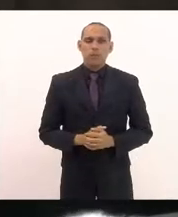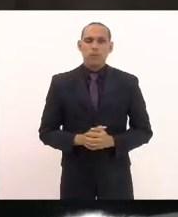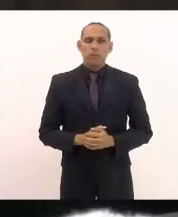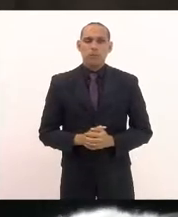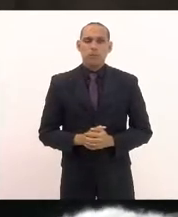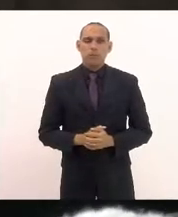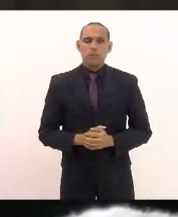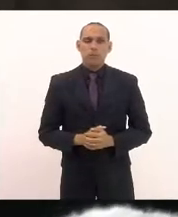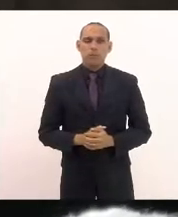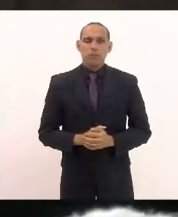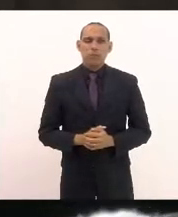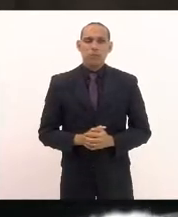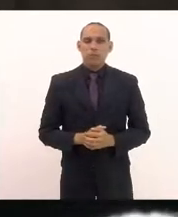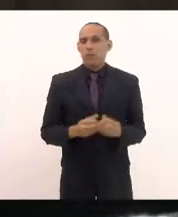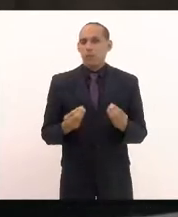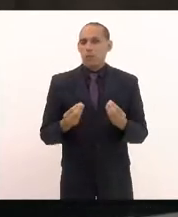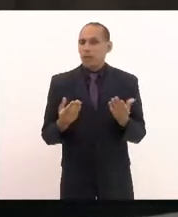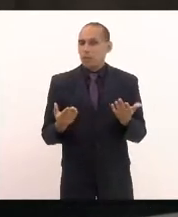ele visa